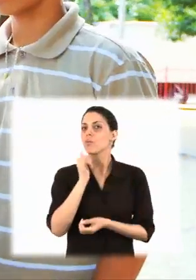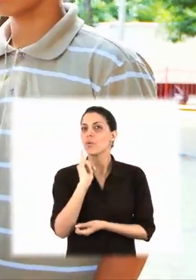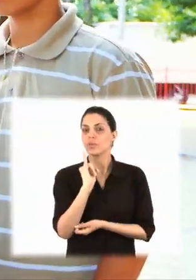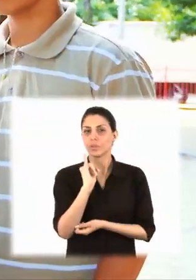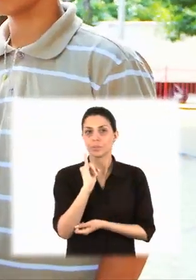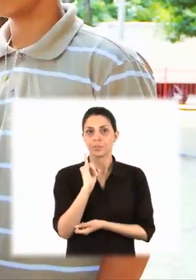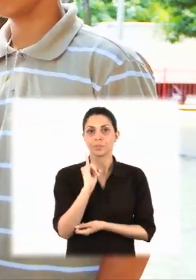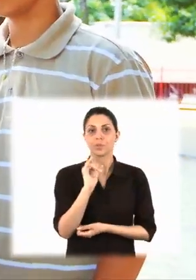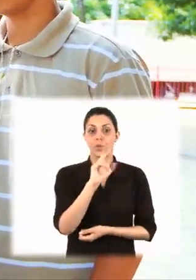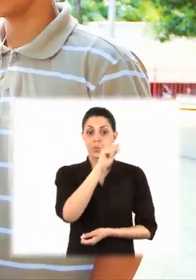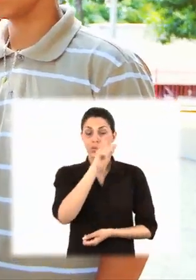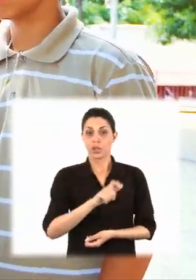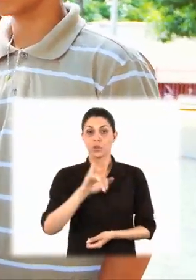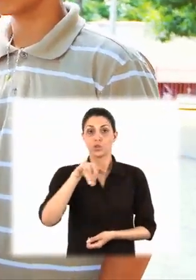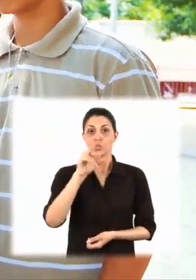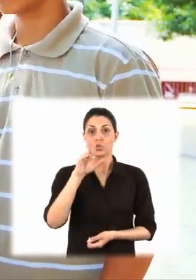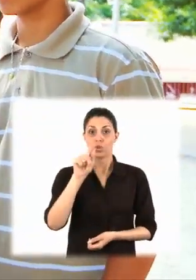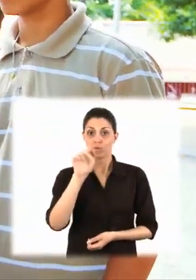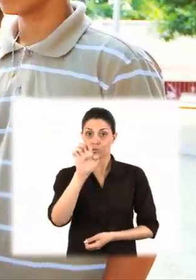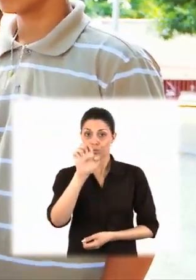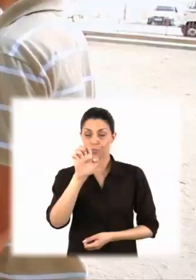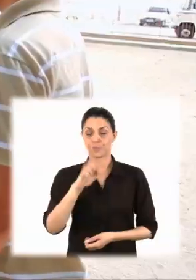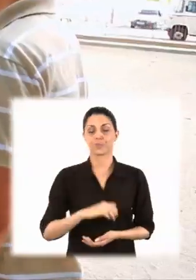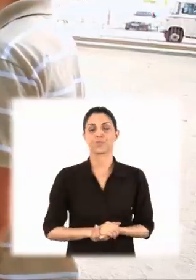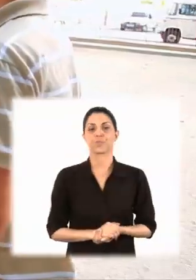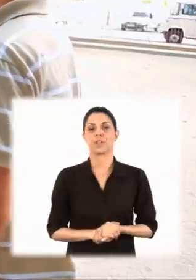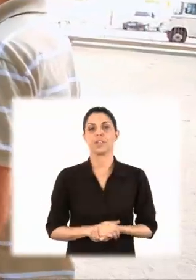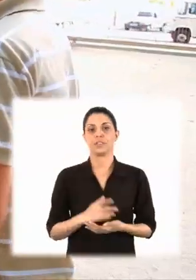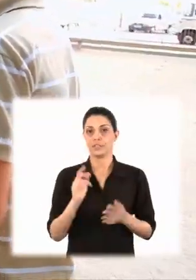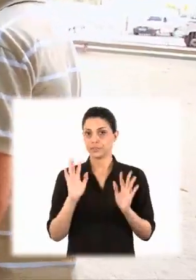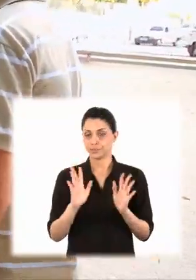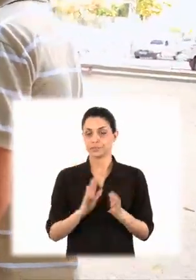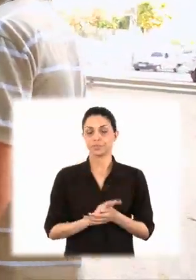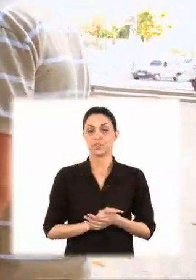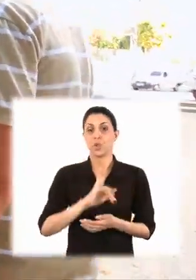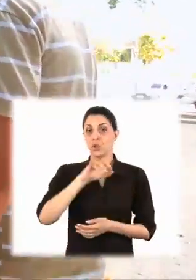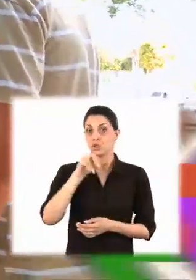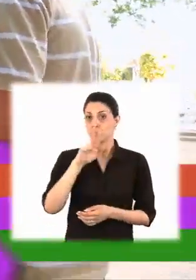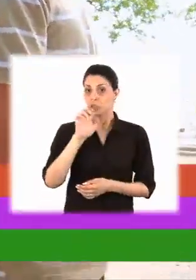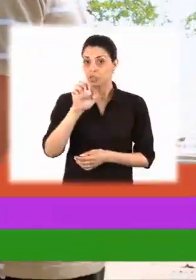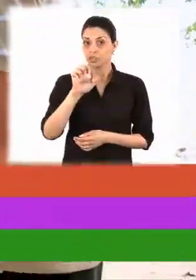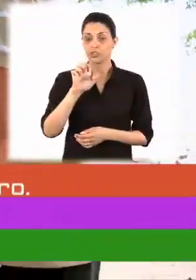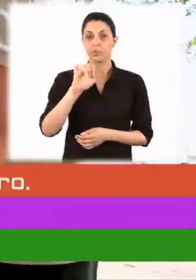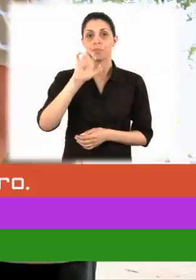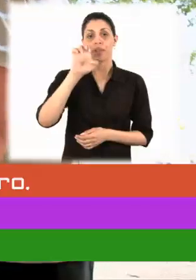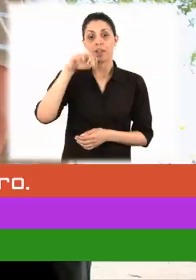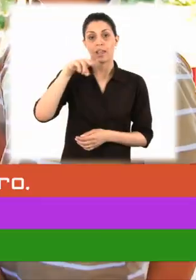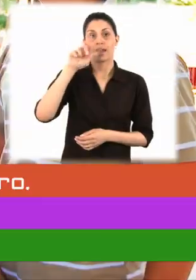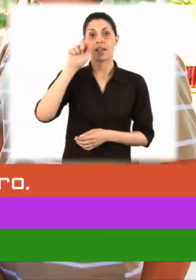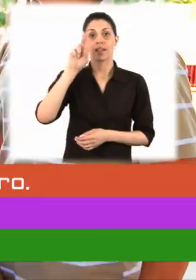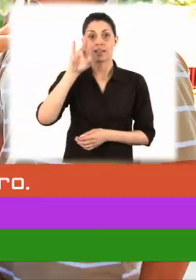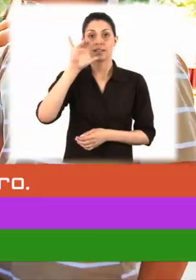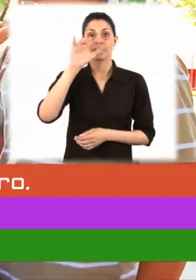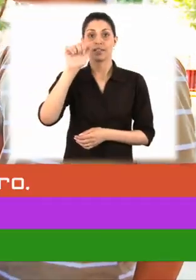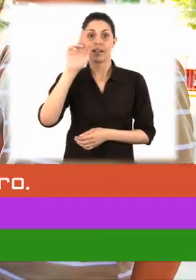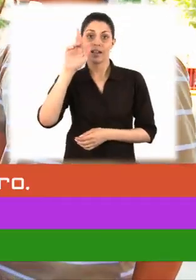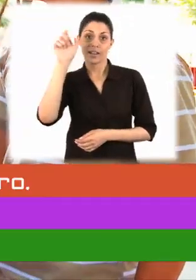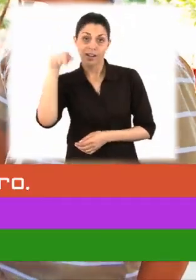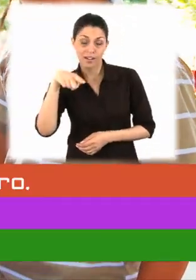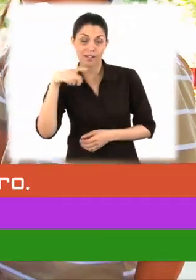como contar. O personagem dela chamava Jorge. Falou assim, Jorge enguiçará com o